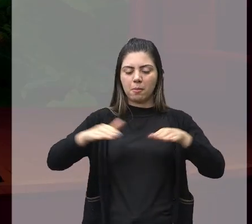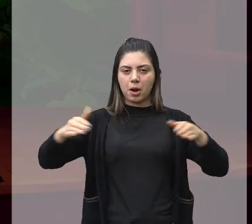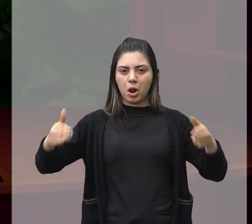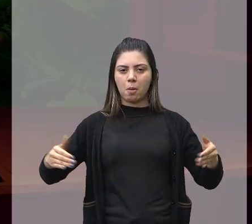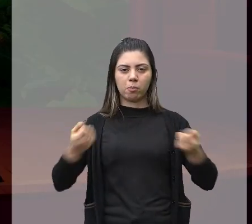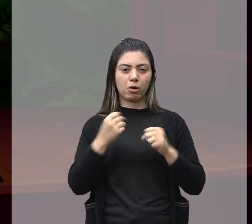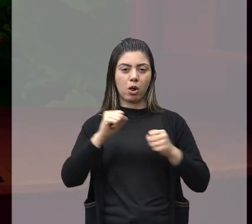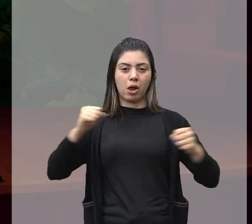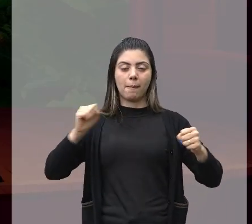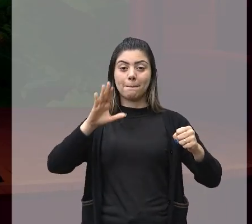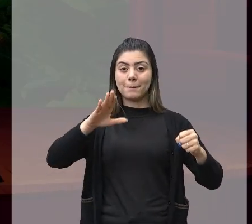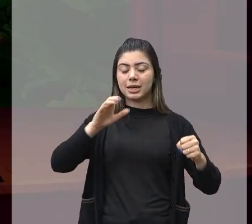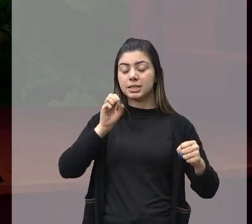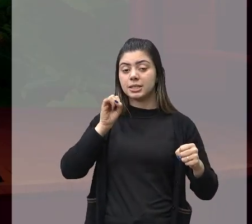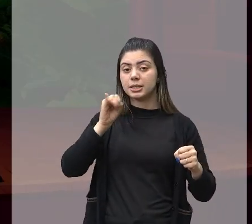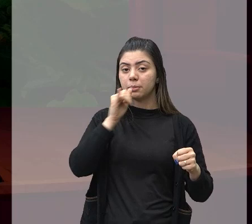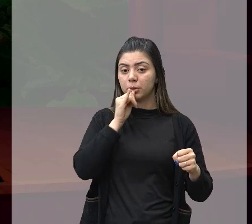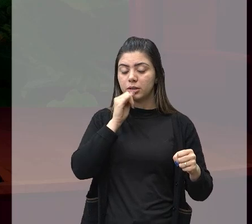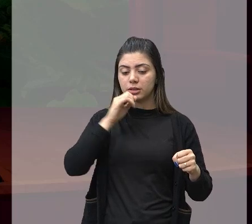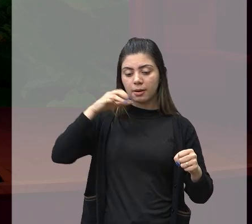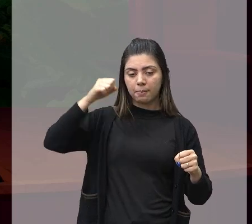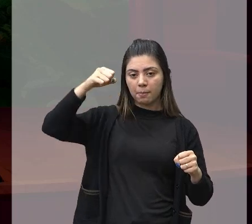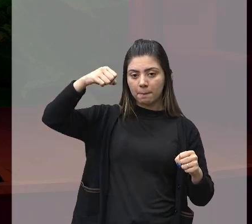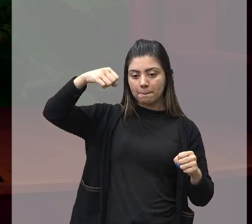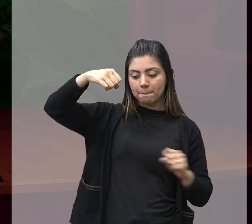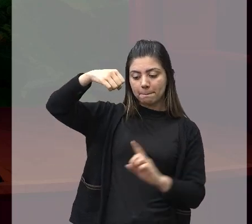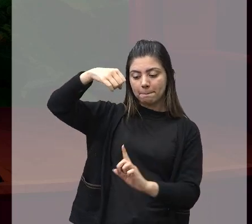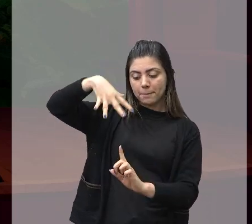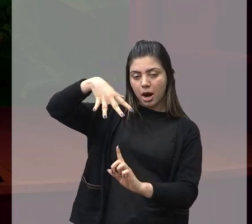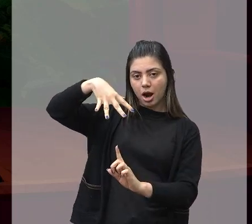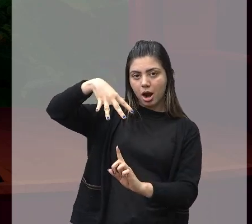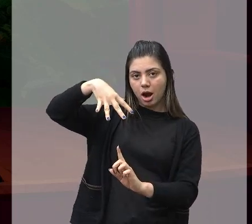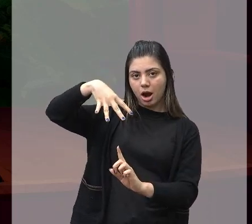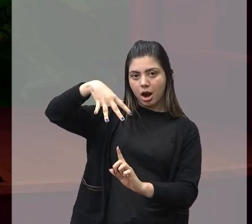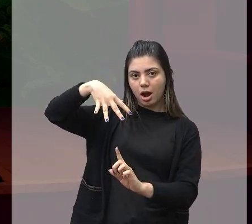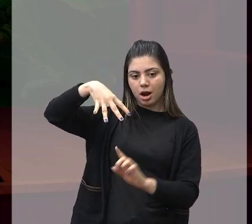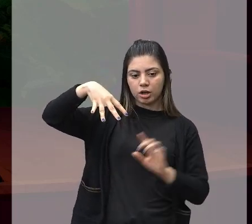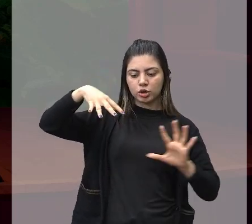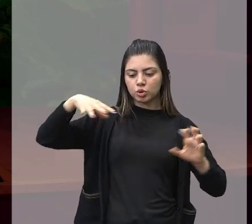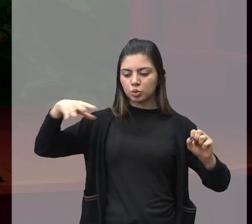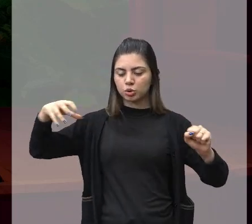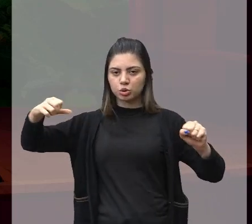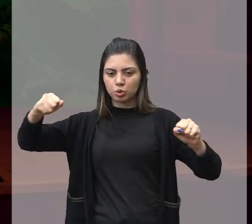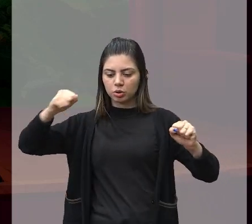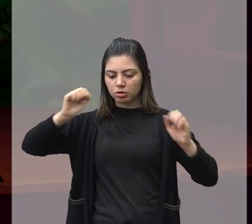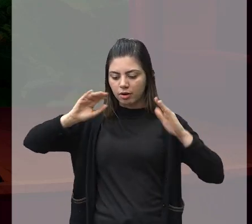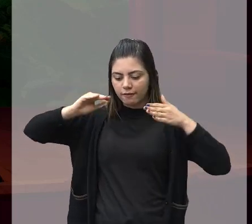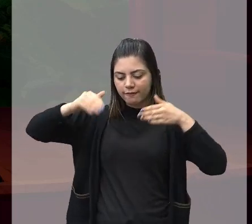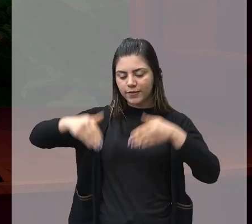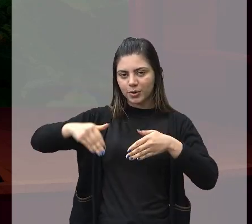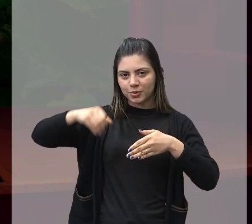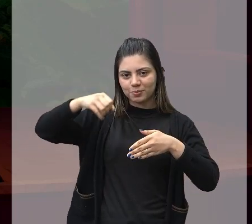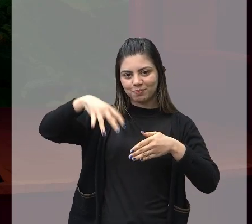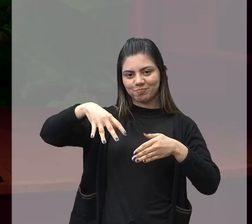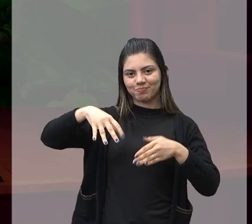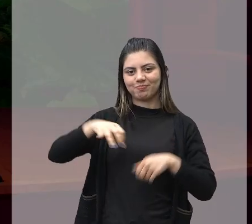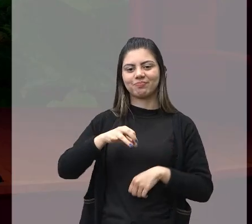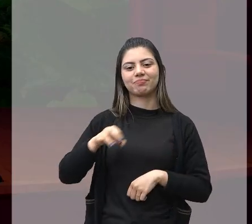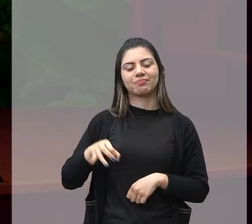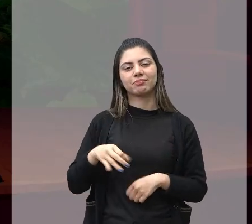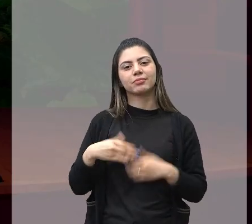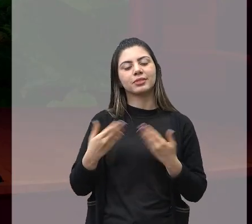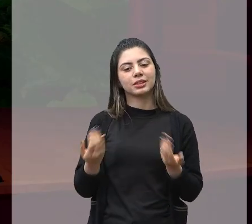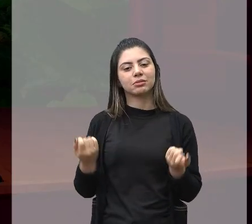mas quando eu coloco um foco de luz em determinado lugar, eu consigo direcionar o nosso olhar. Eu